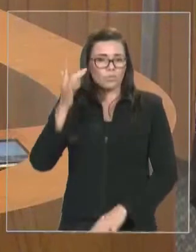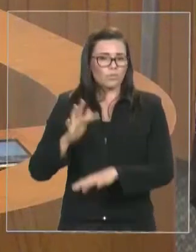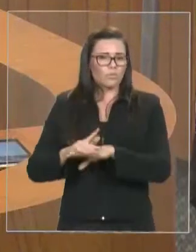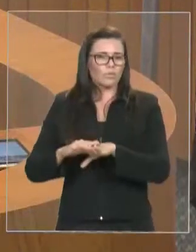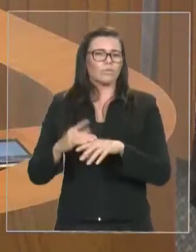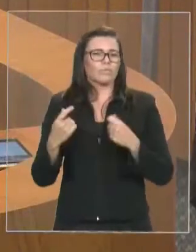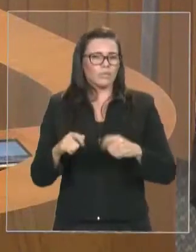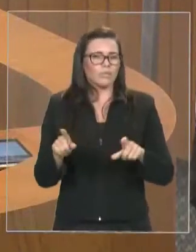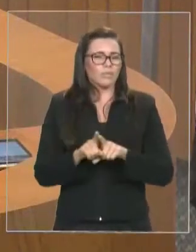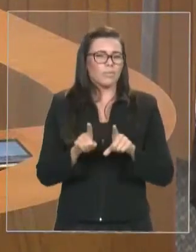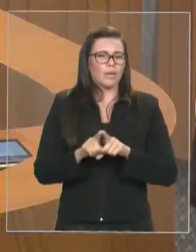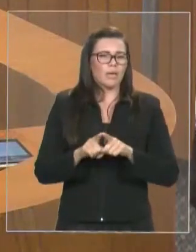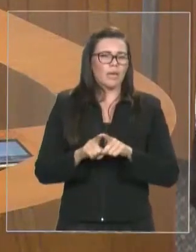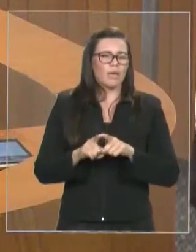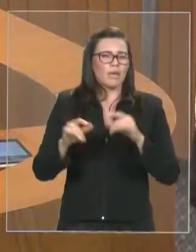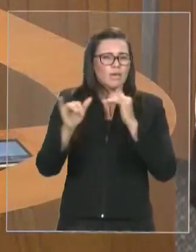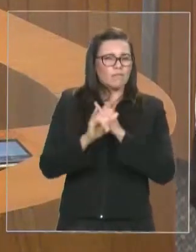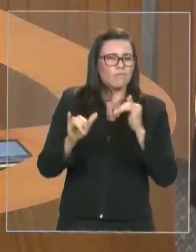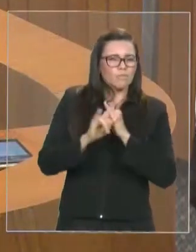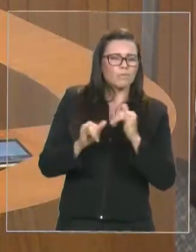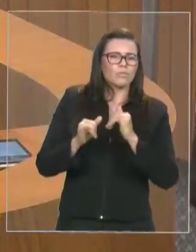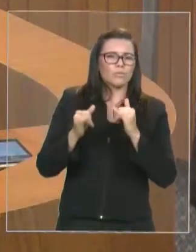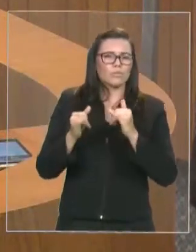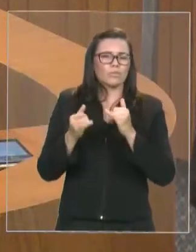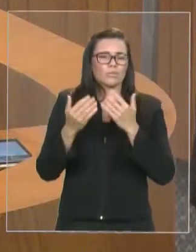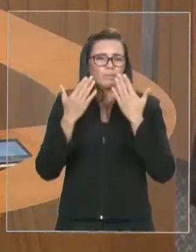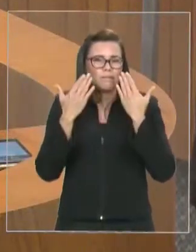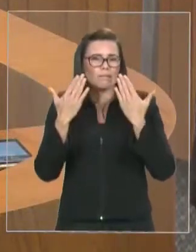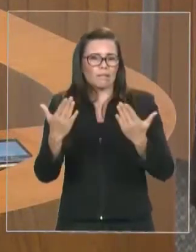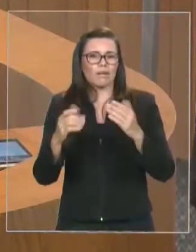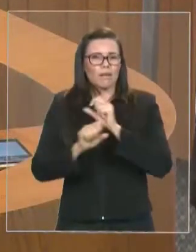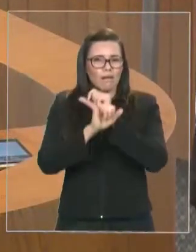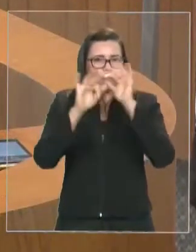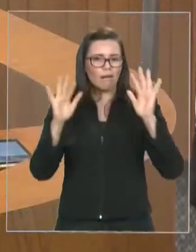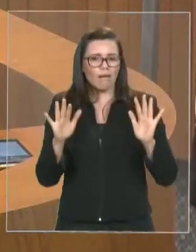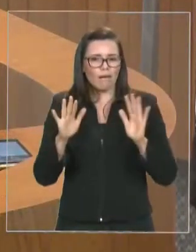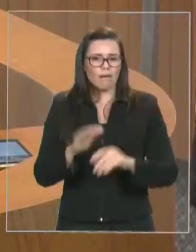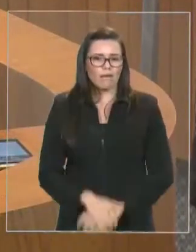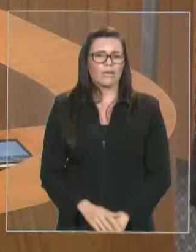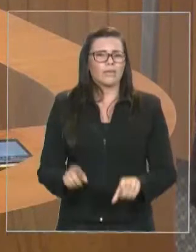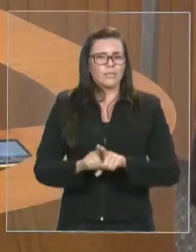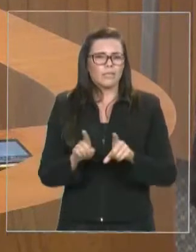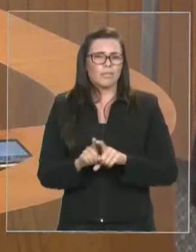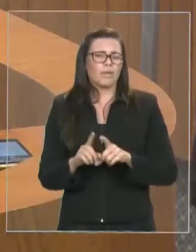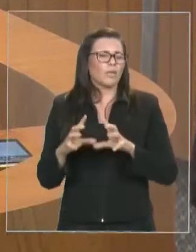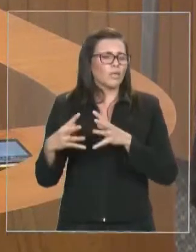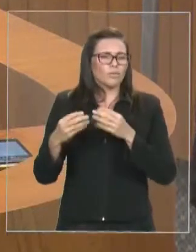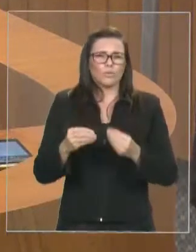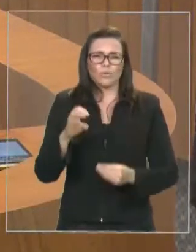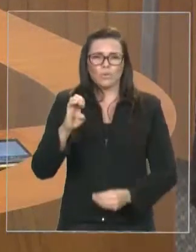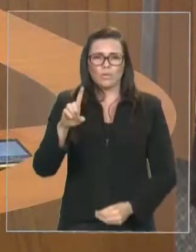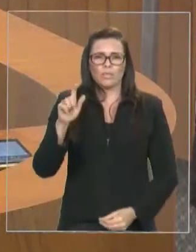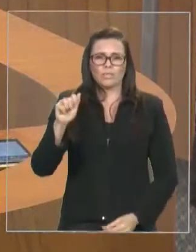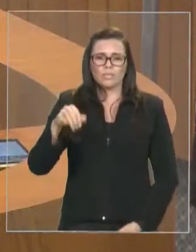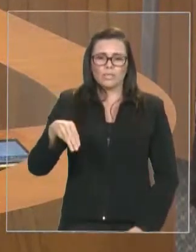sobre hipóteses diagnósticas, diagnósticos realizados, exames solicitados e ações